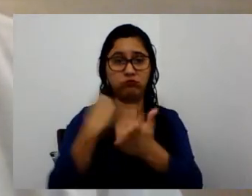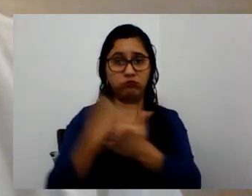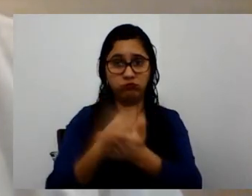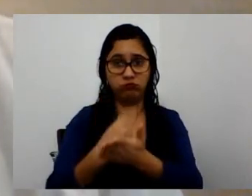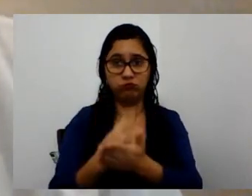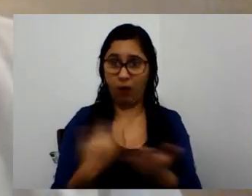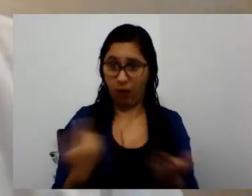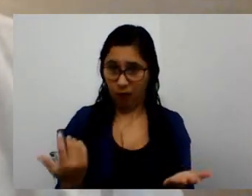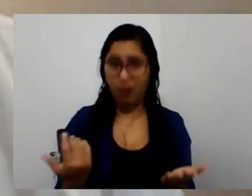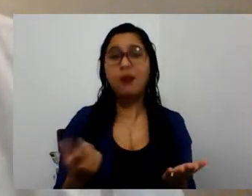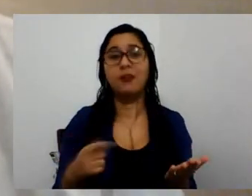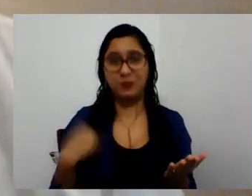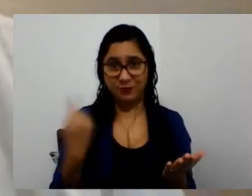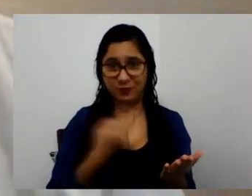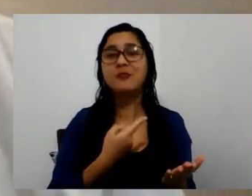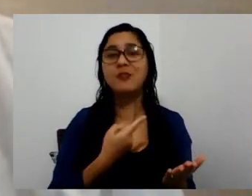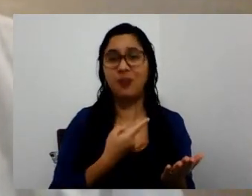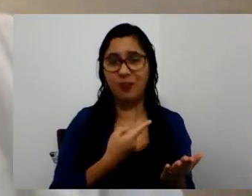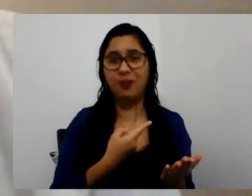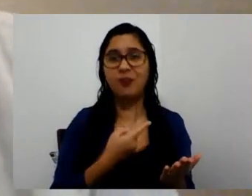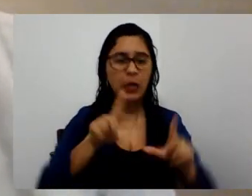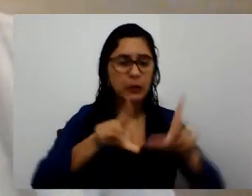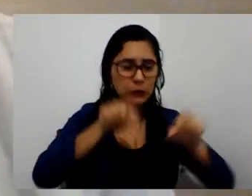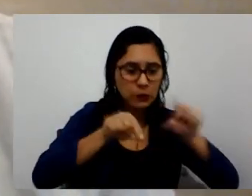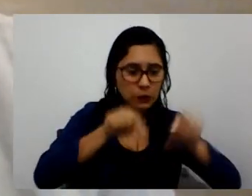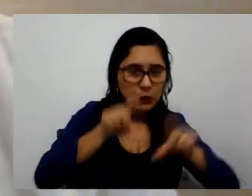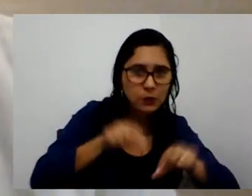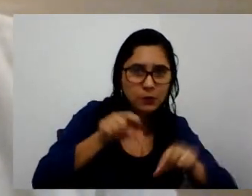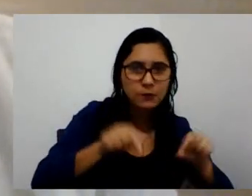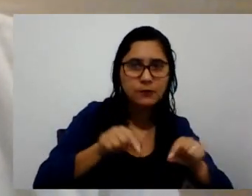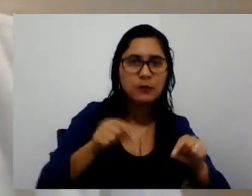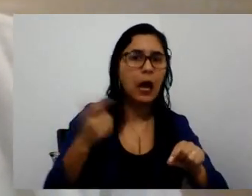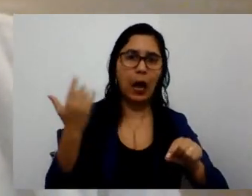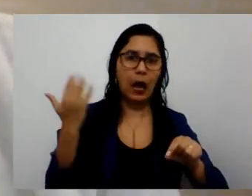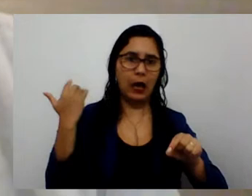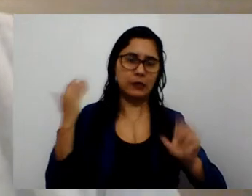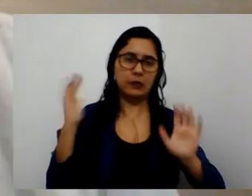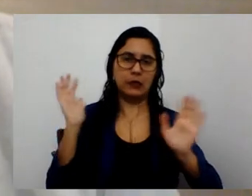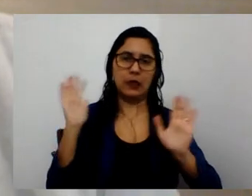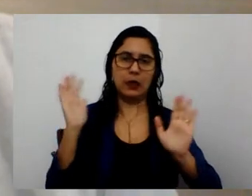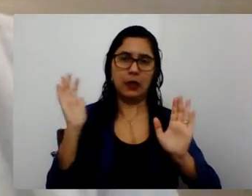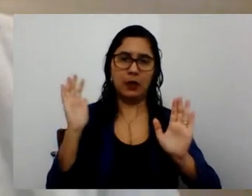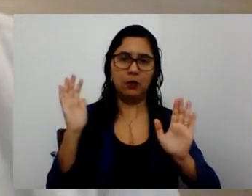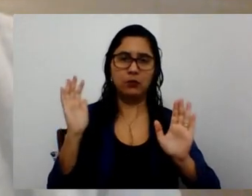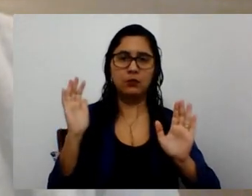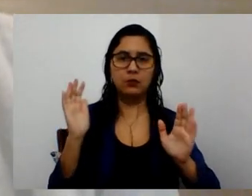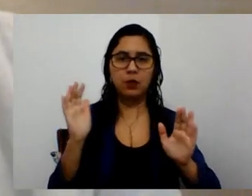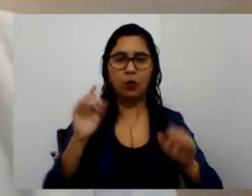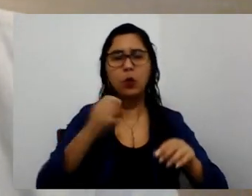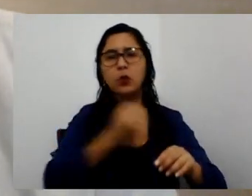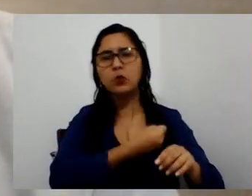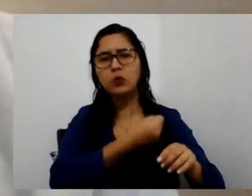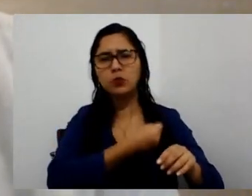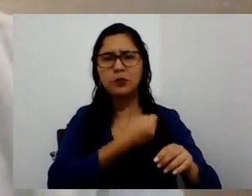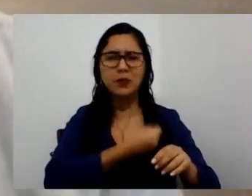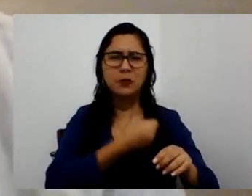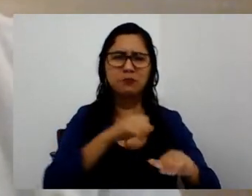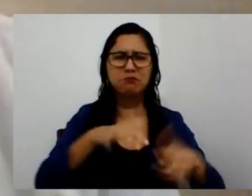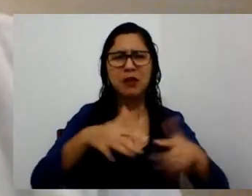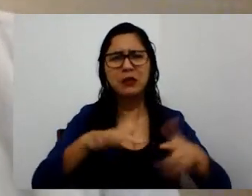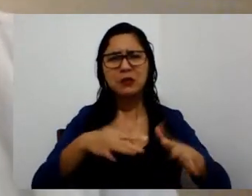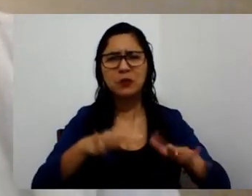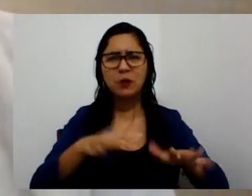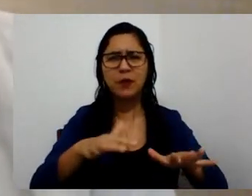nós procedemos à seleção, diferente dos anteriores, cujos números oscilam em média